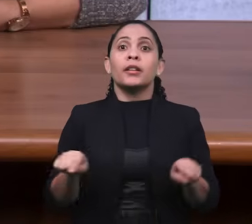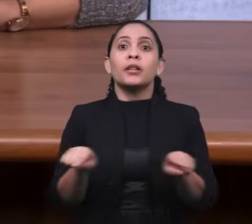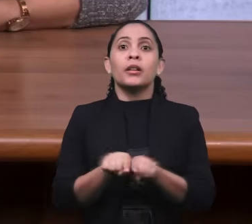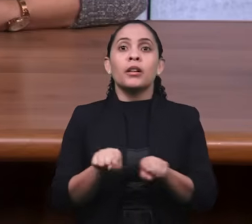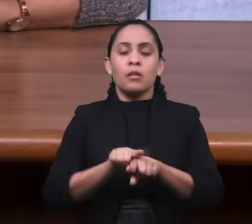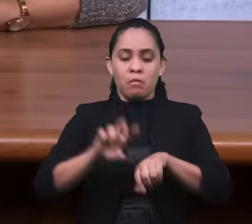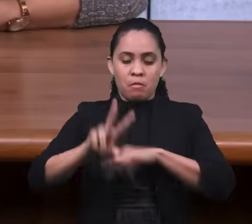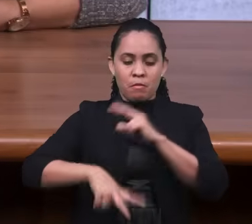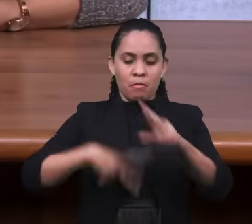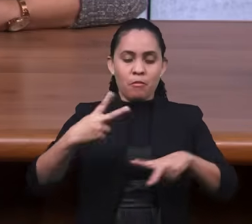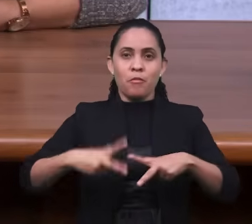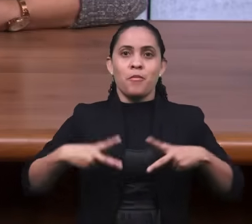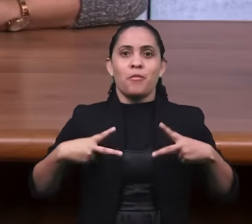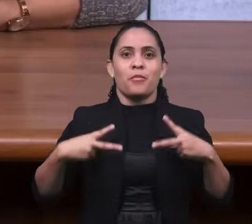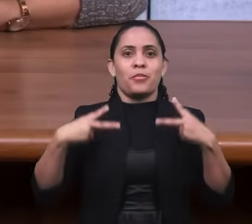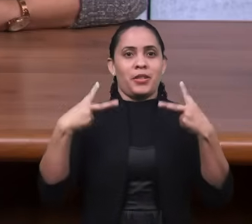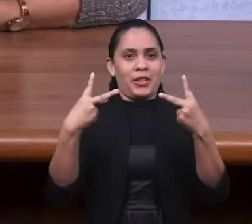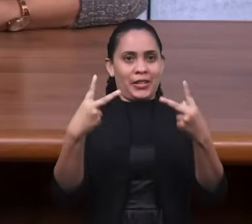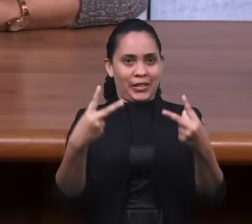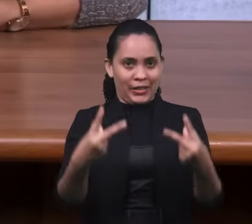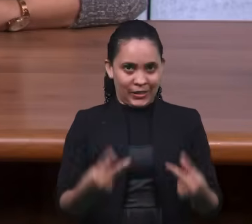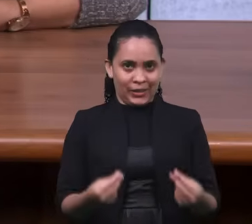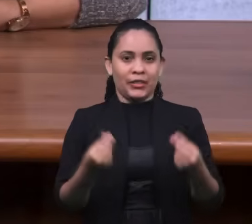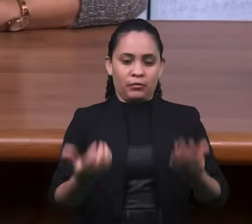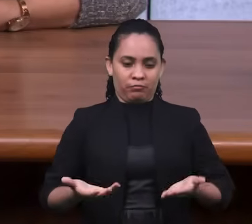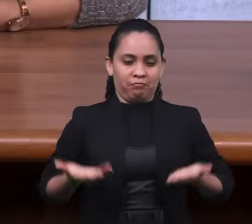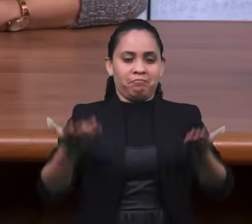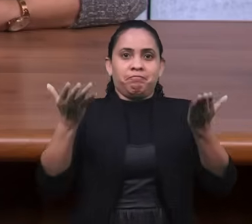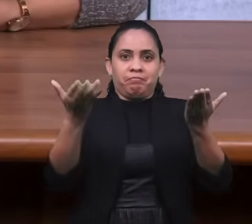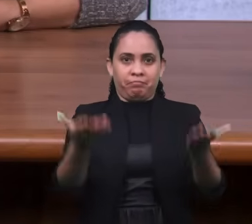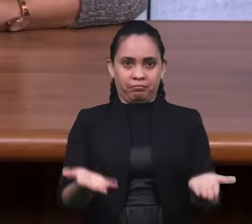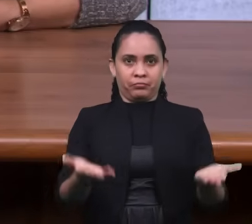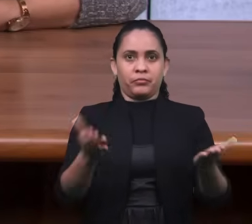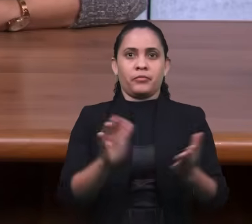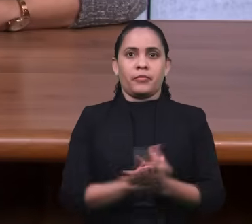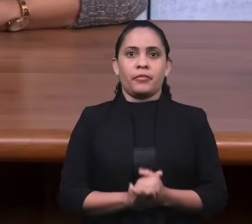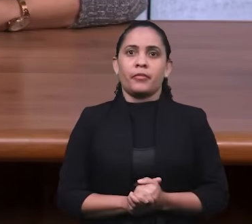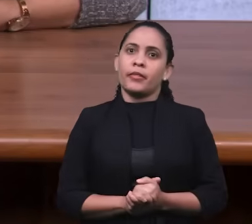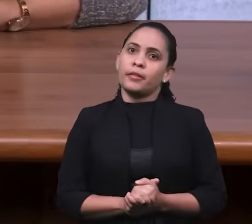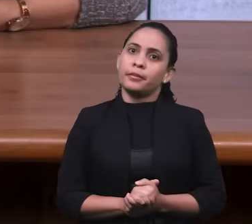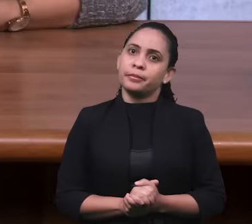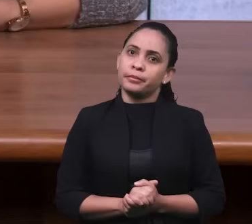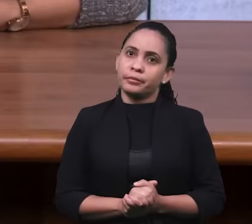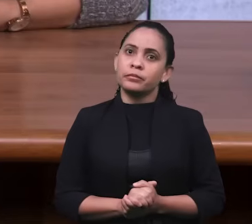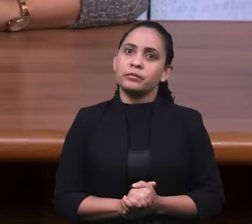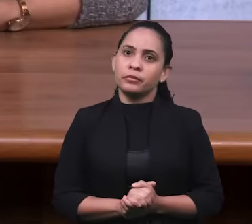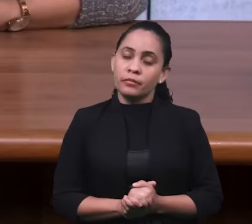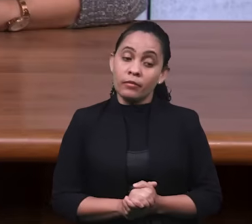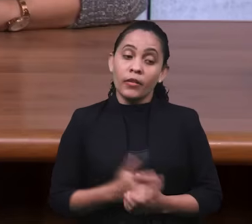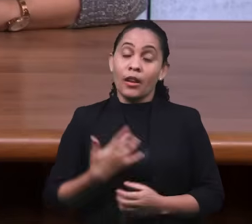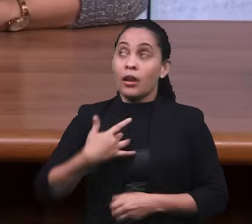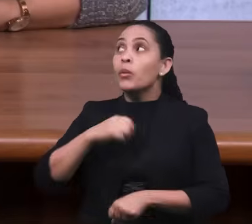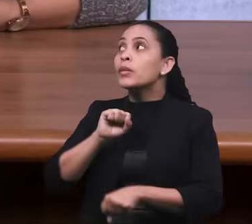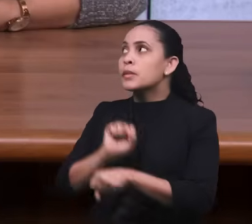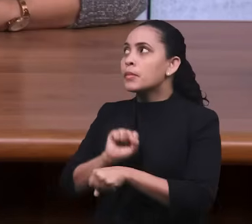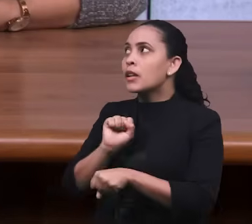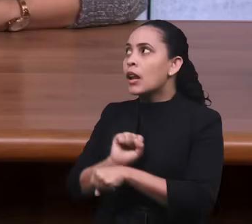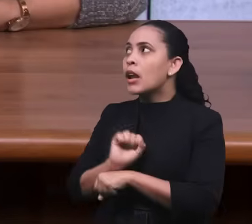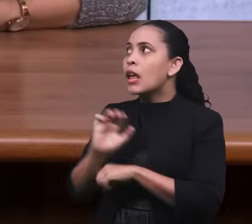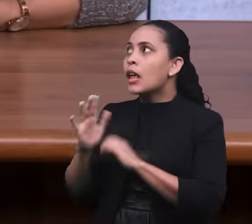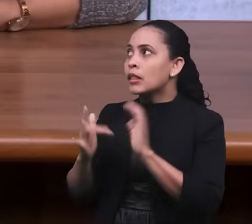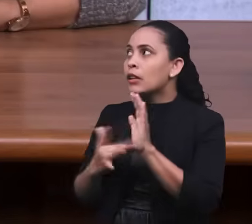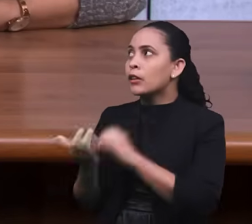meu presente e ponha perante ti. E disse: Eu esperarei até que